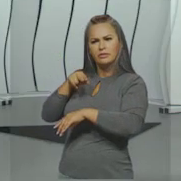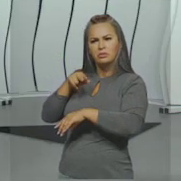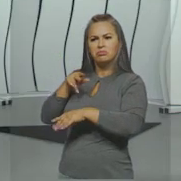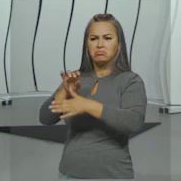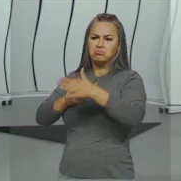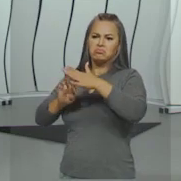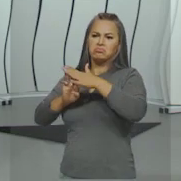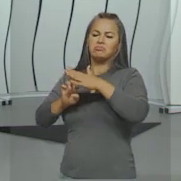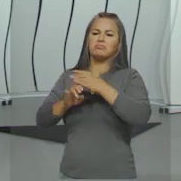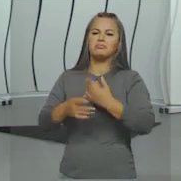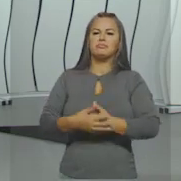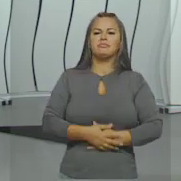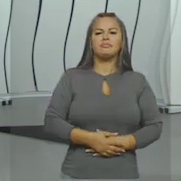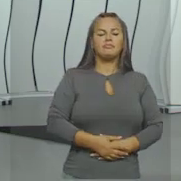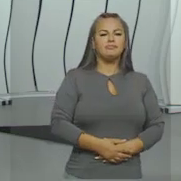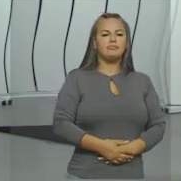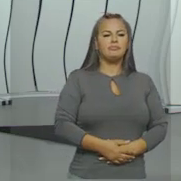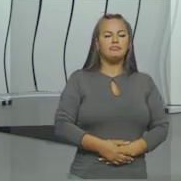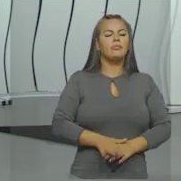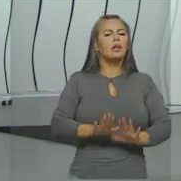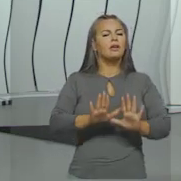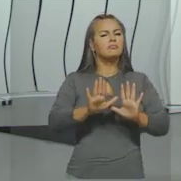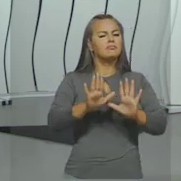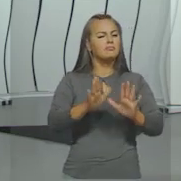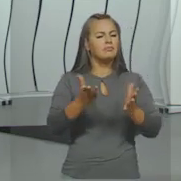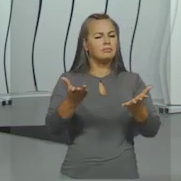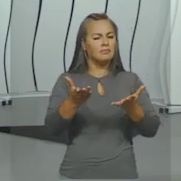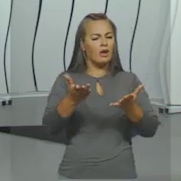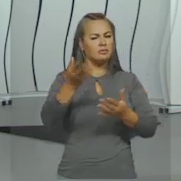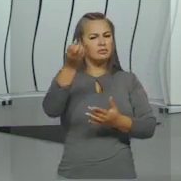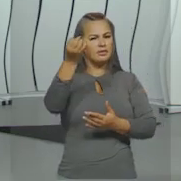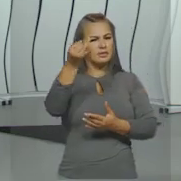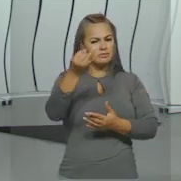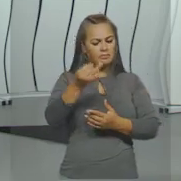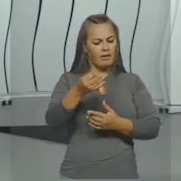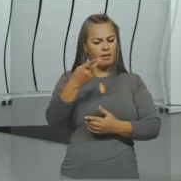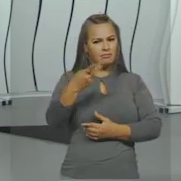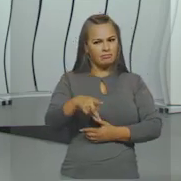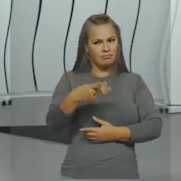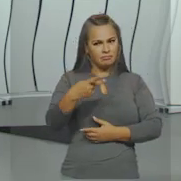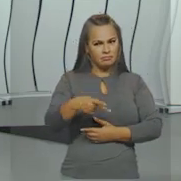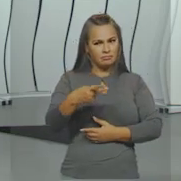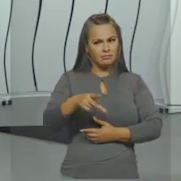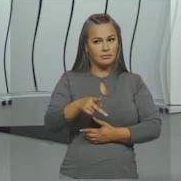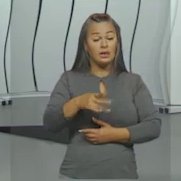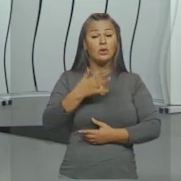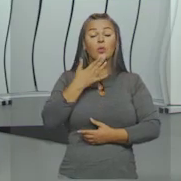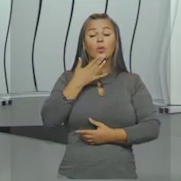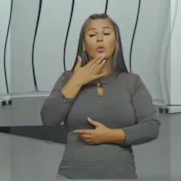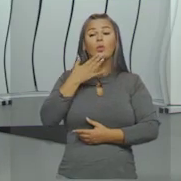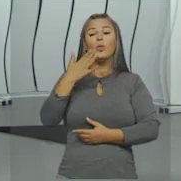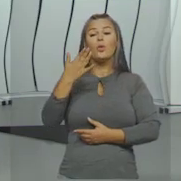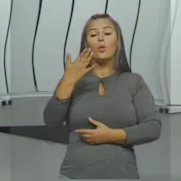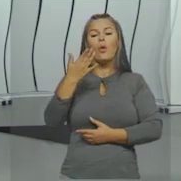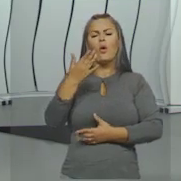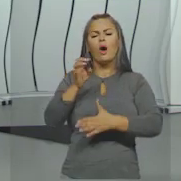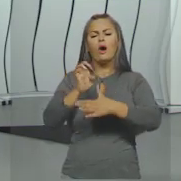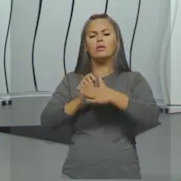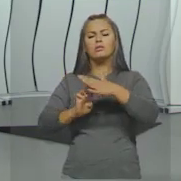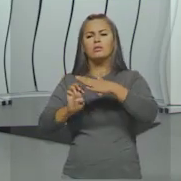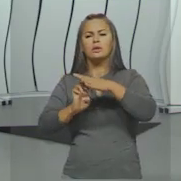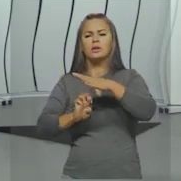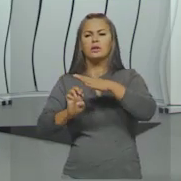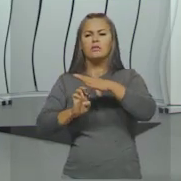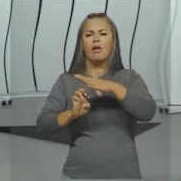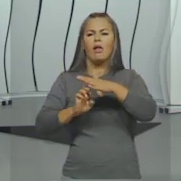E no Brasil, vamos falar do Brasil um pouquinho. Quais são os órgãos responsáveis por fazer essas medições